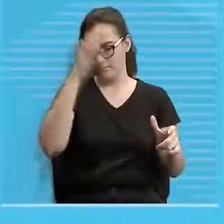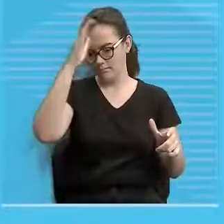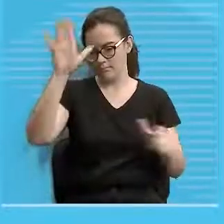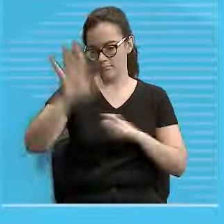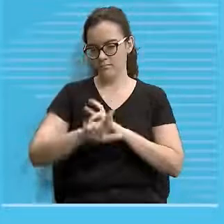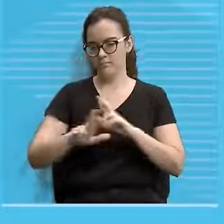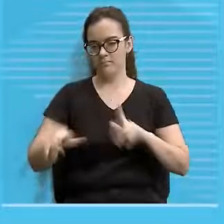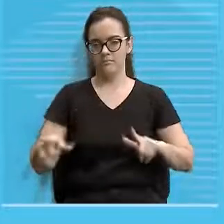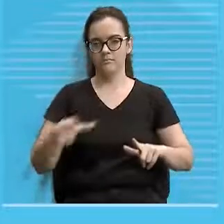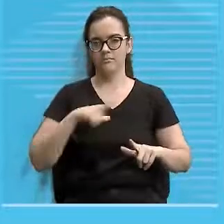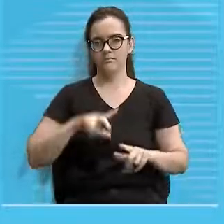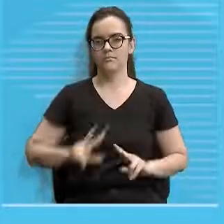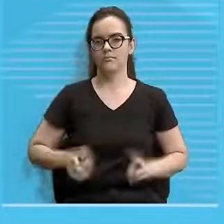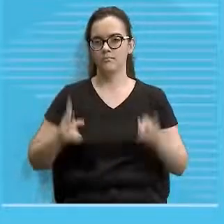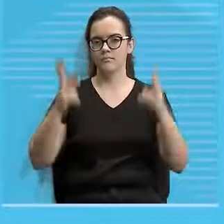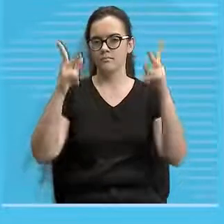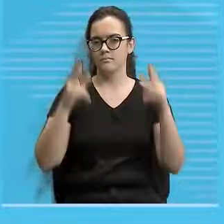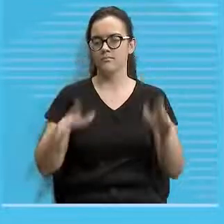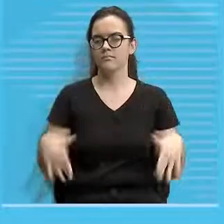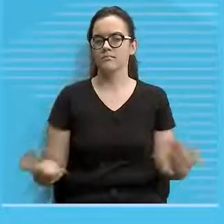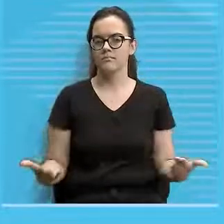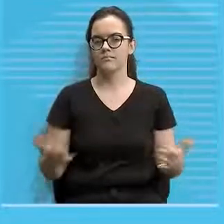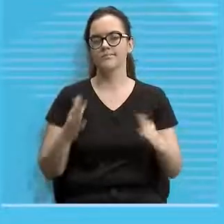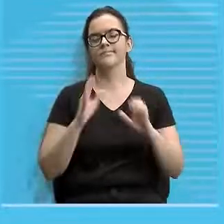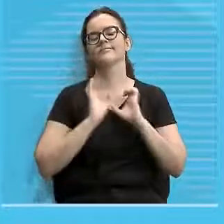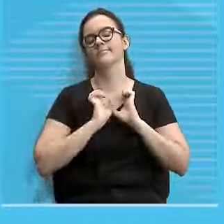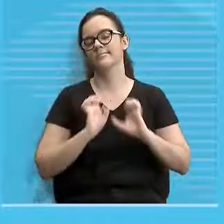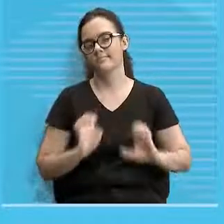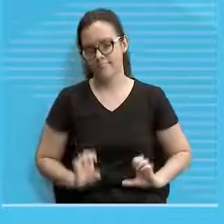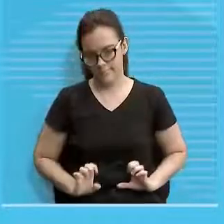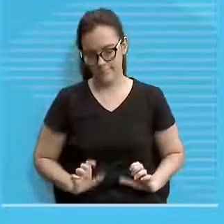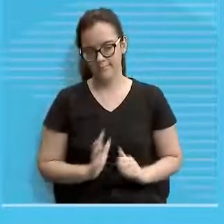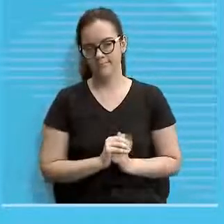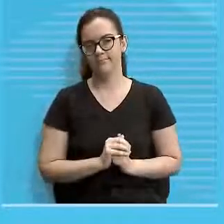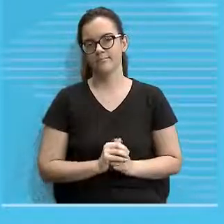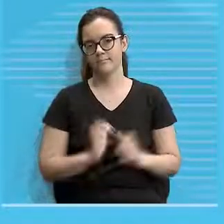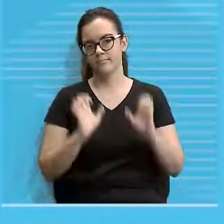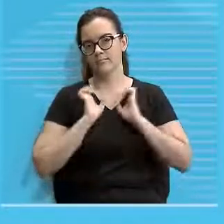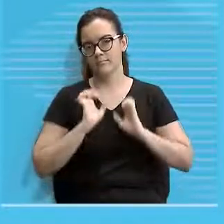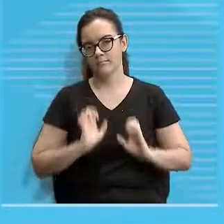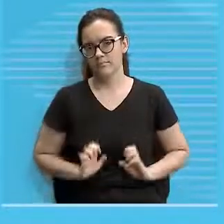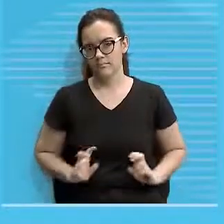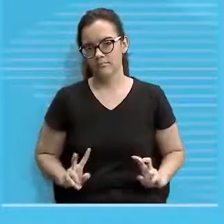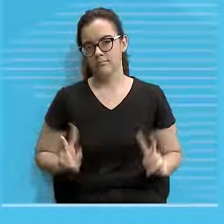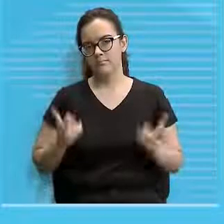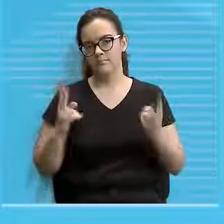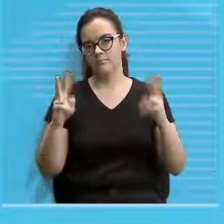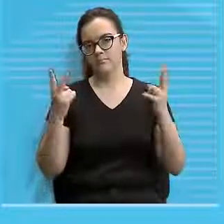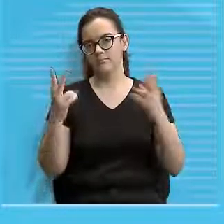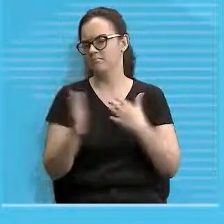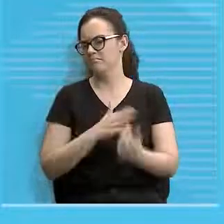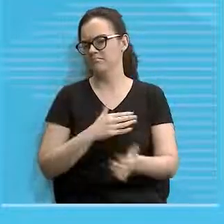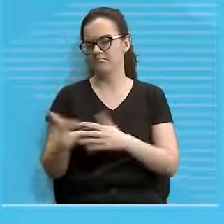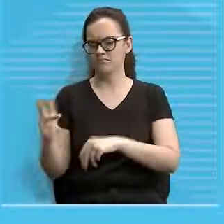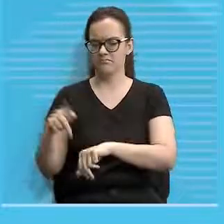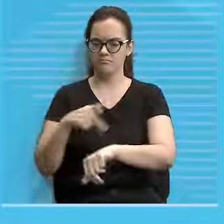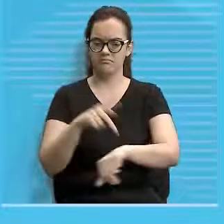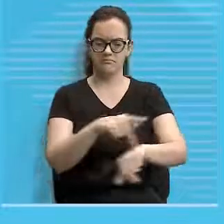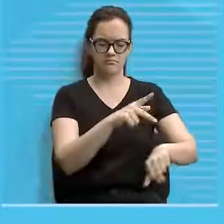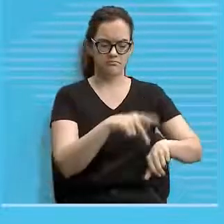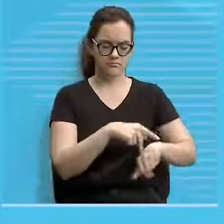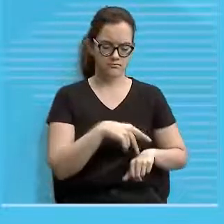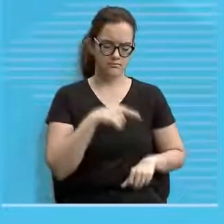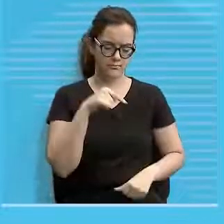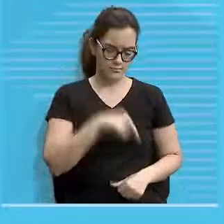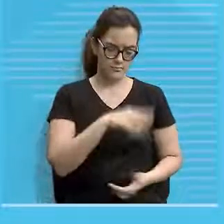A ética, ela é um valor universal. Né? A gente pode entender que aqui em Teresina, no